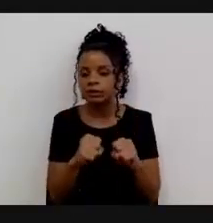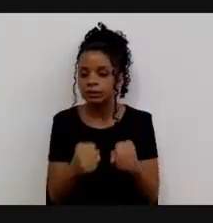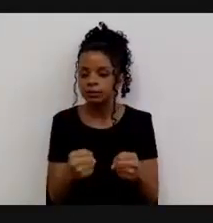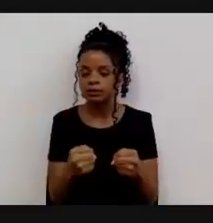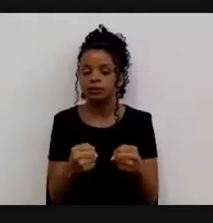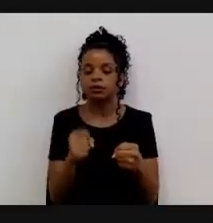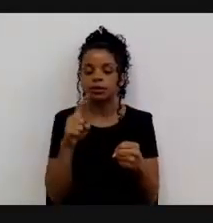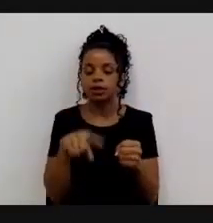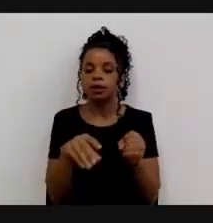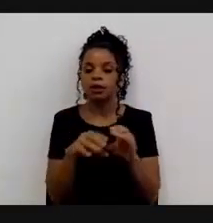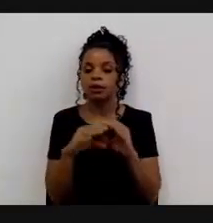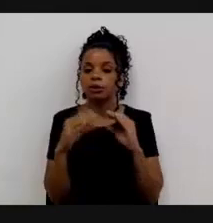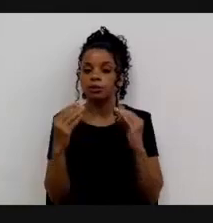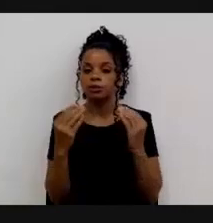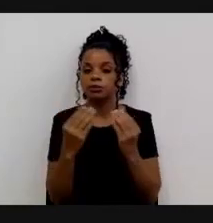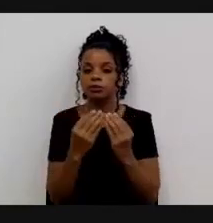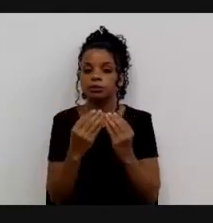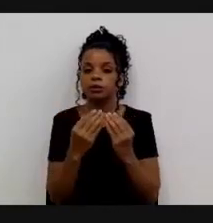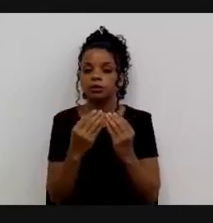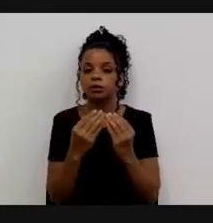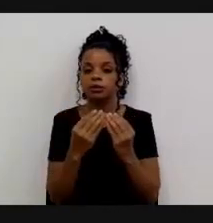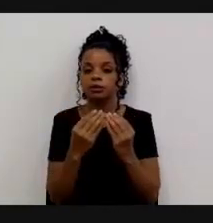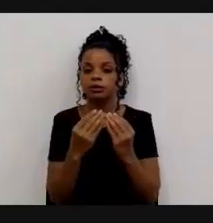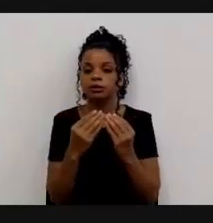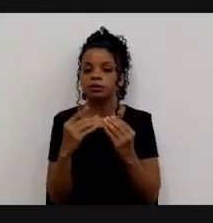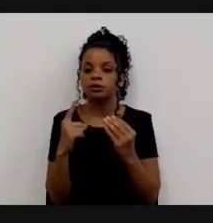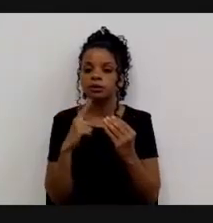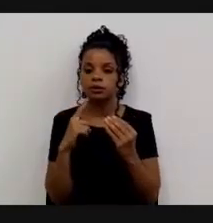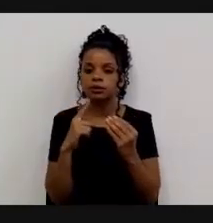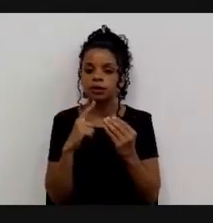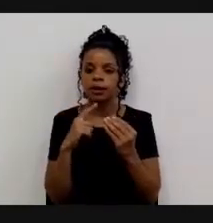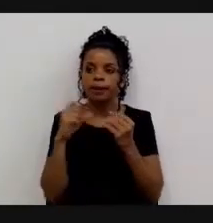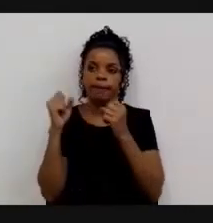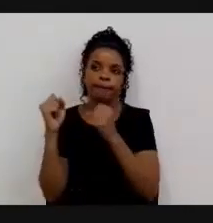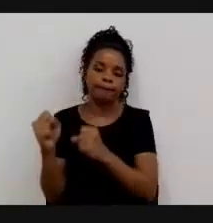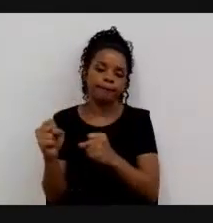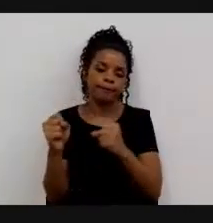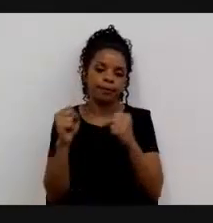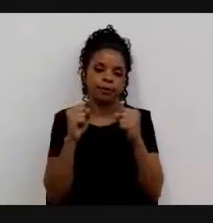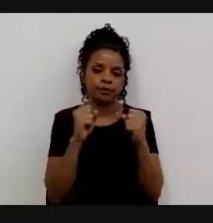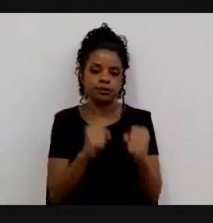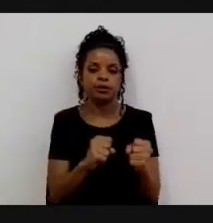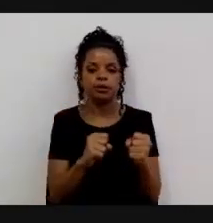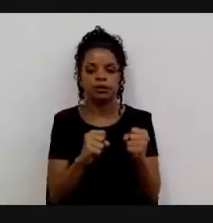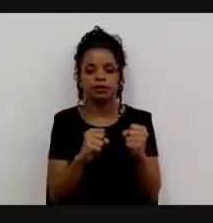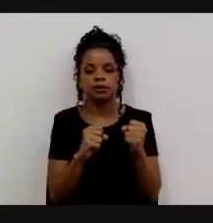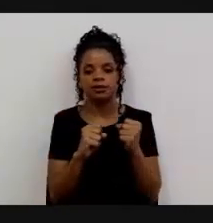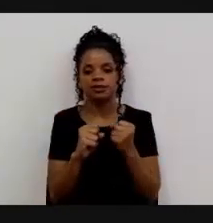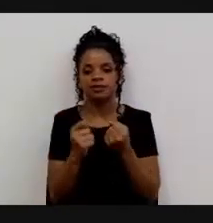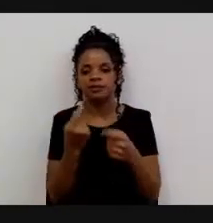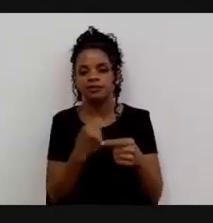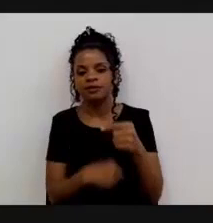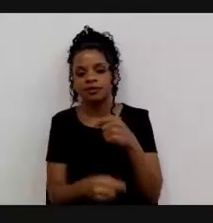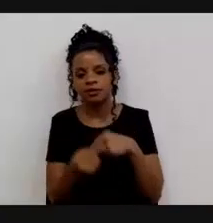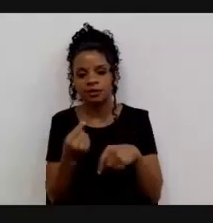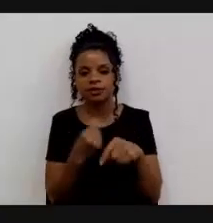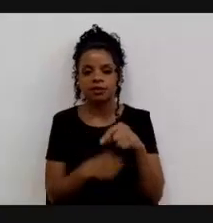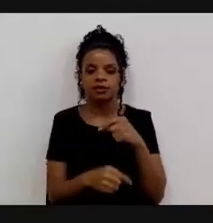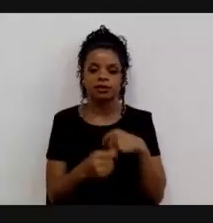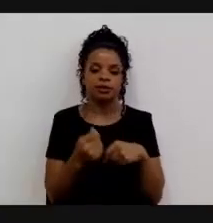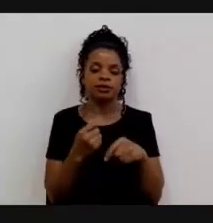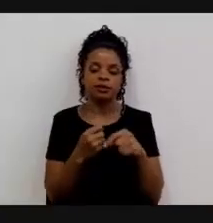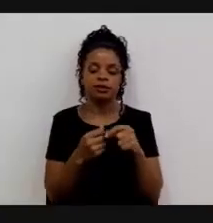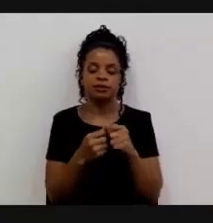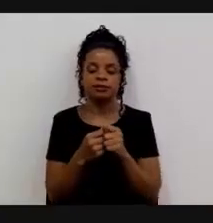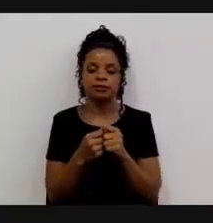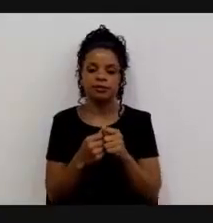policies, que são as comissões em que há concentração de poder, controle do Estado, finanças, e